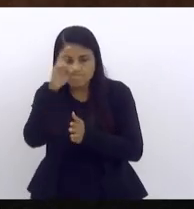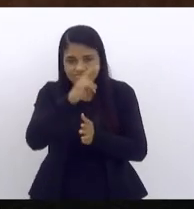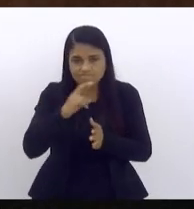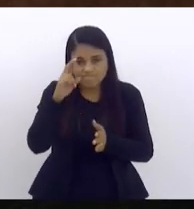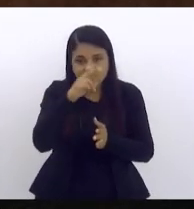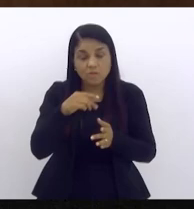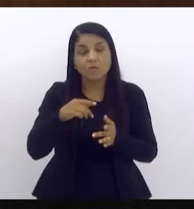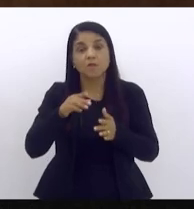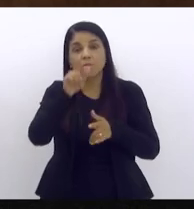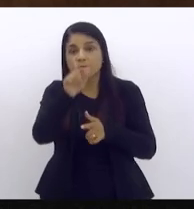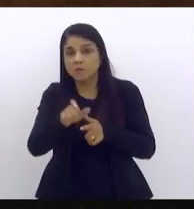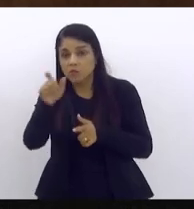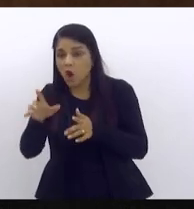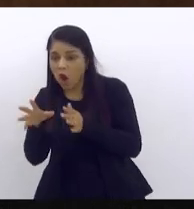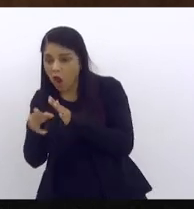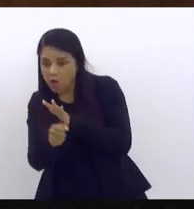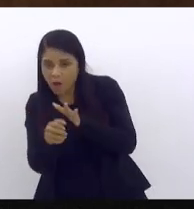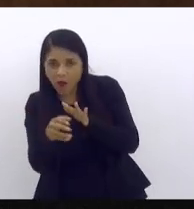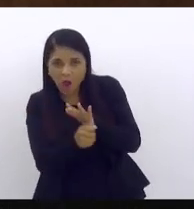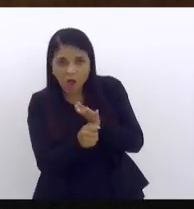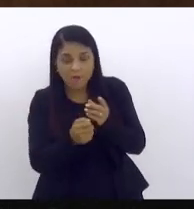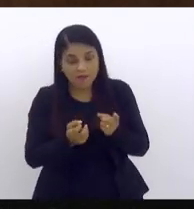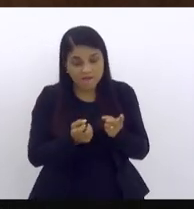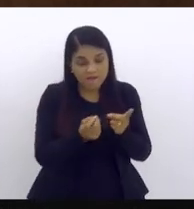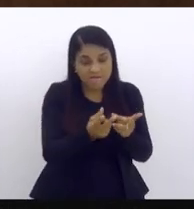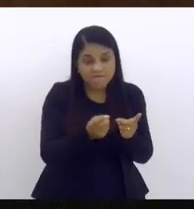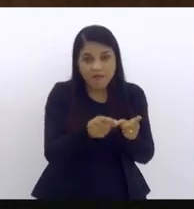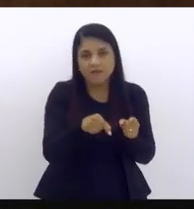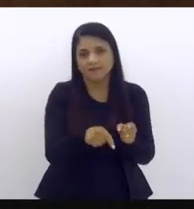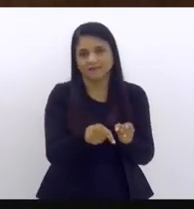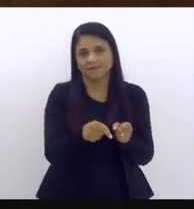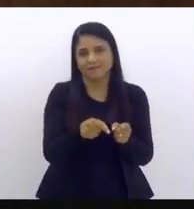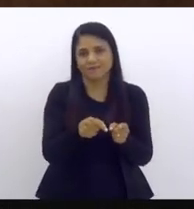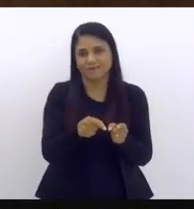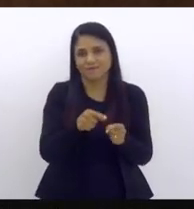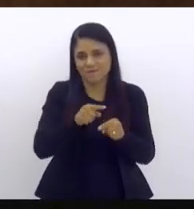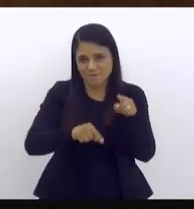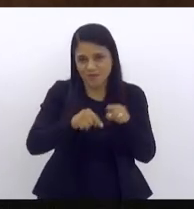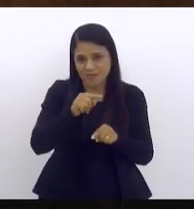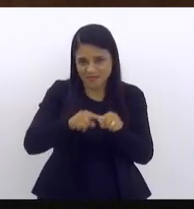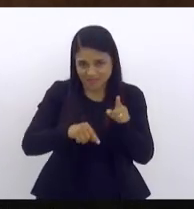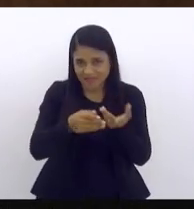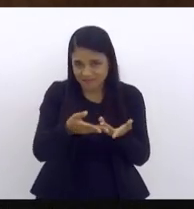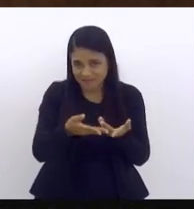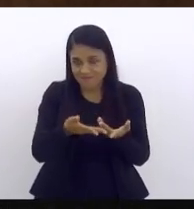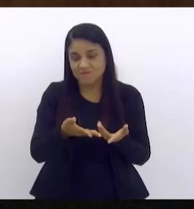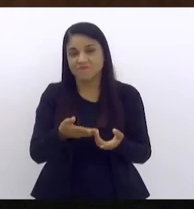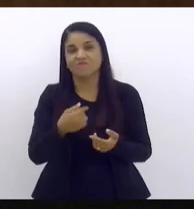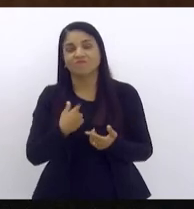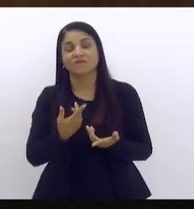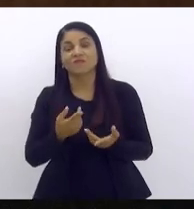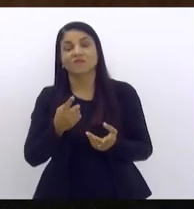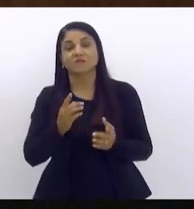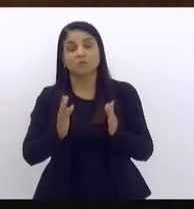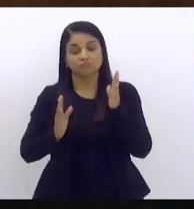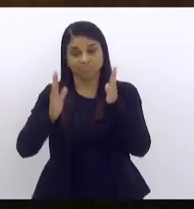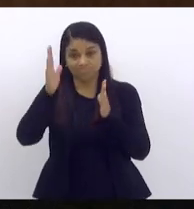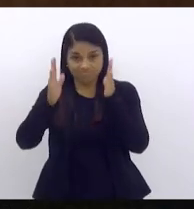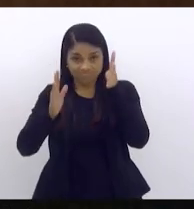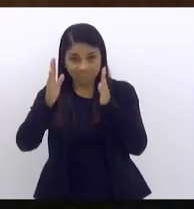que pode ser escoado financeiramente esse material roubado ou furtado. E esse prazo termina